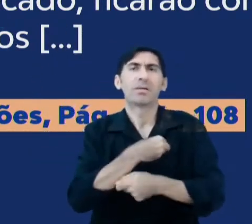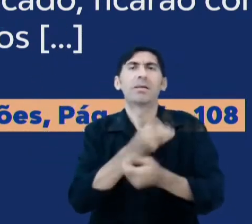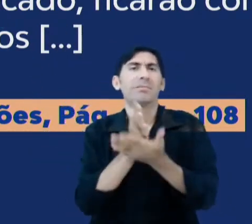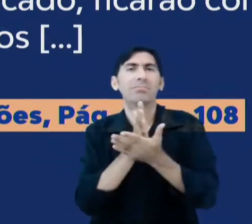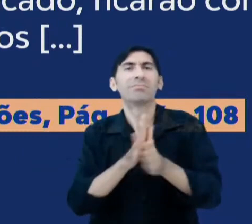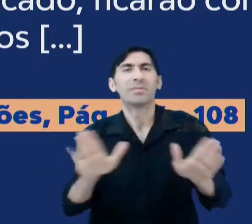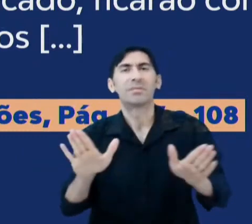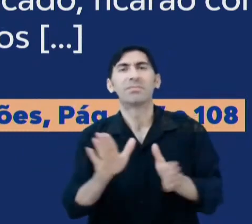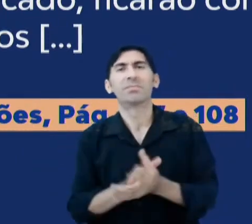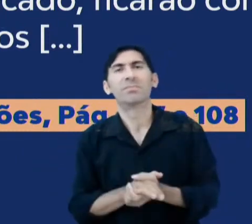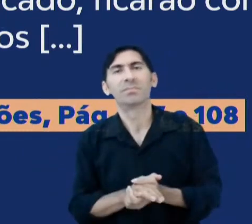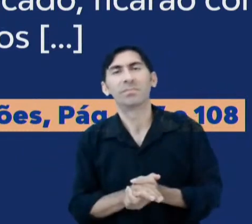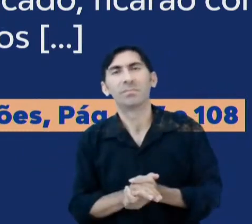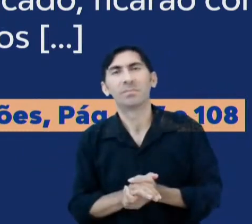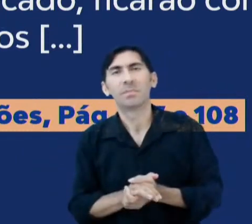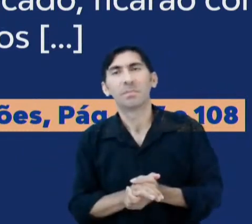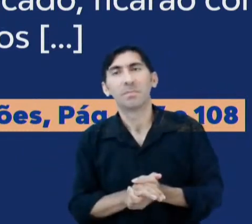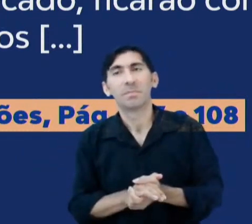Agora, o outro lado.